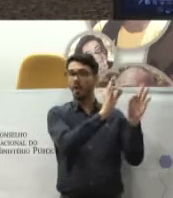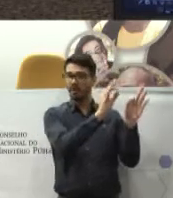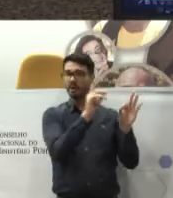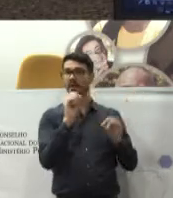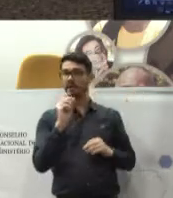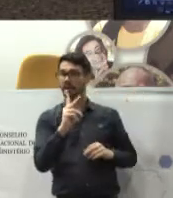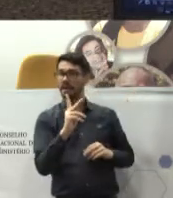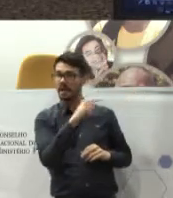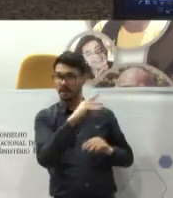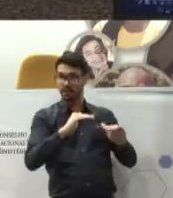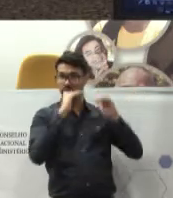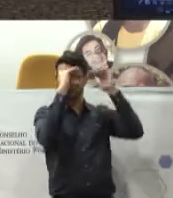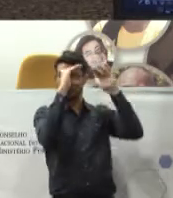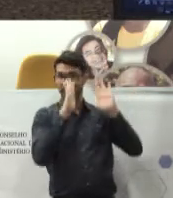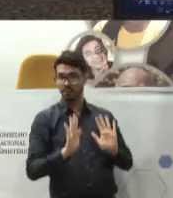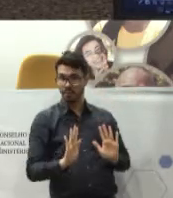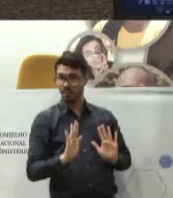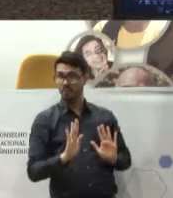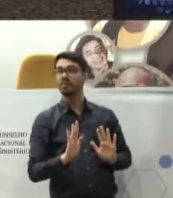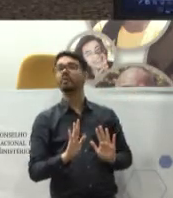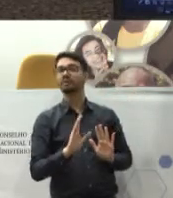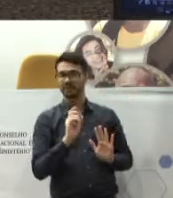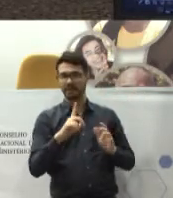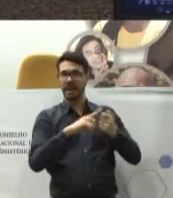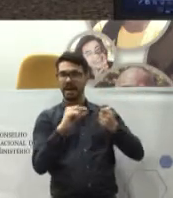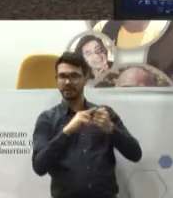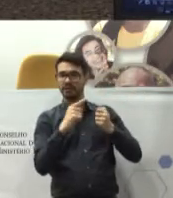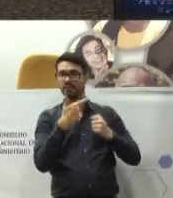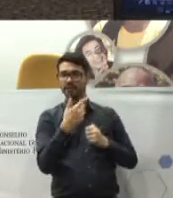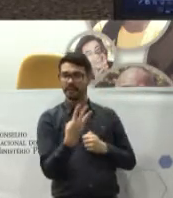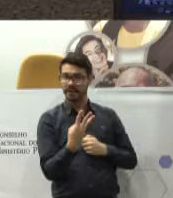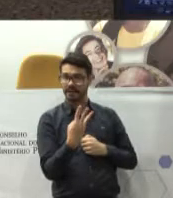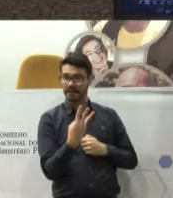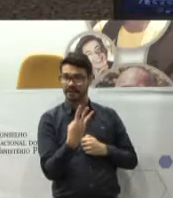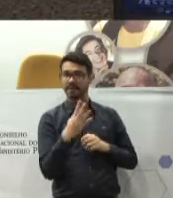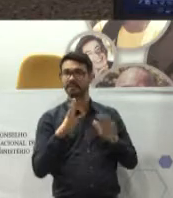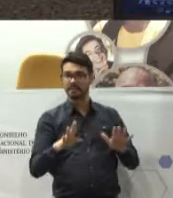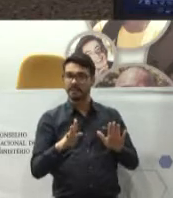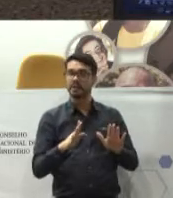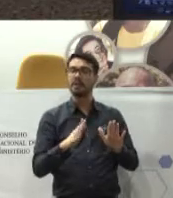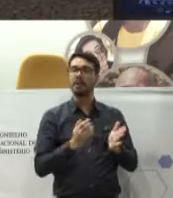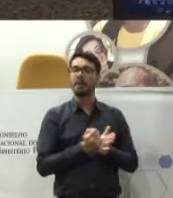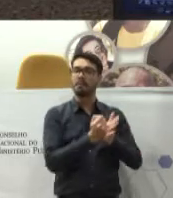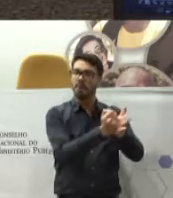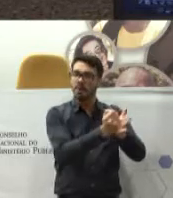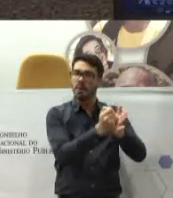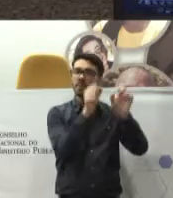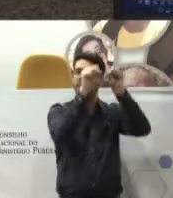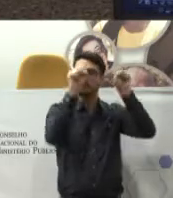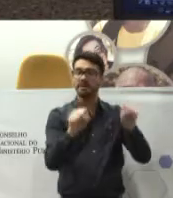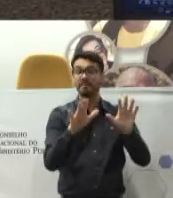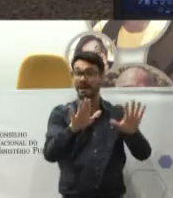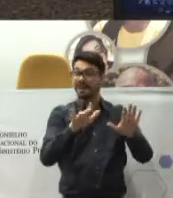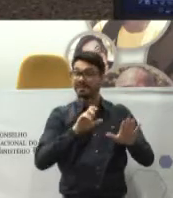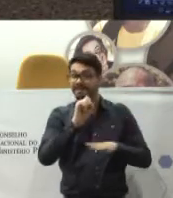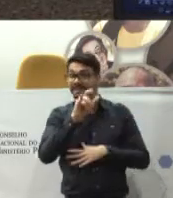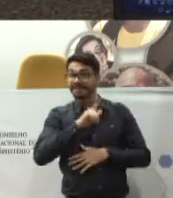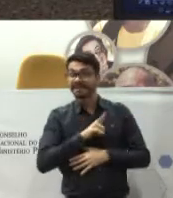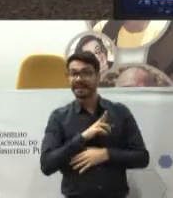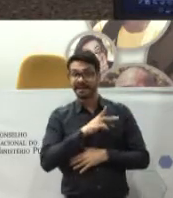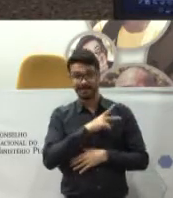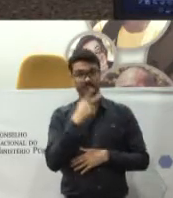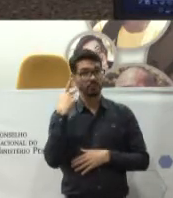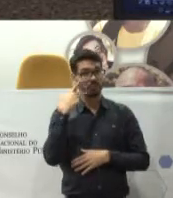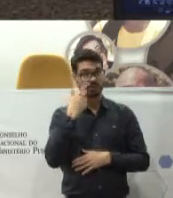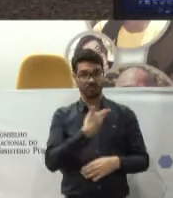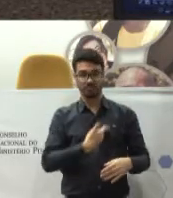decisão, obrigação solidária pelo artigo 23, sim. Mas solidariedade sistêmica. Se eu tenho política pública, eu